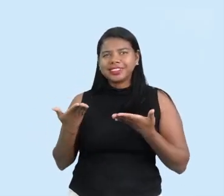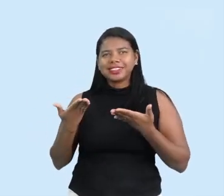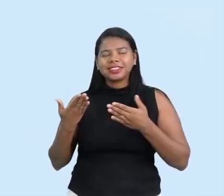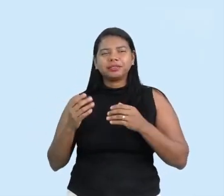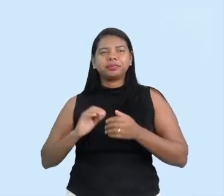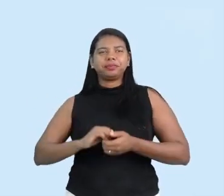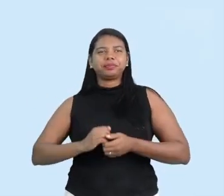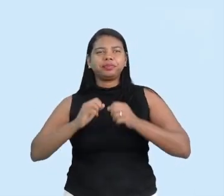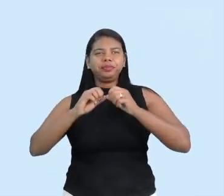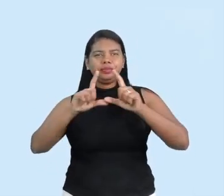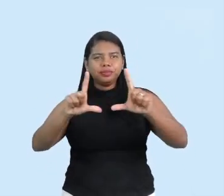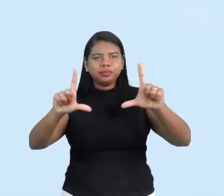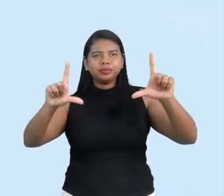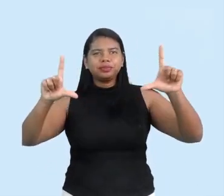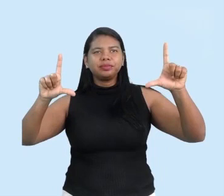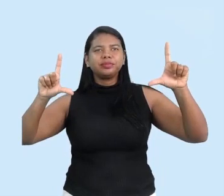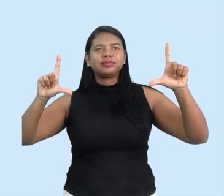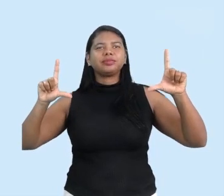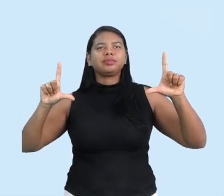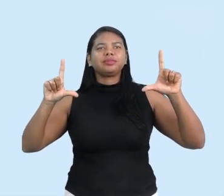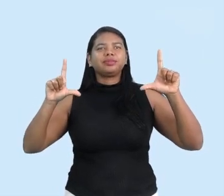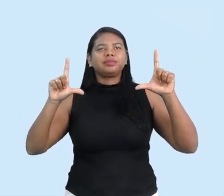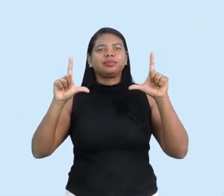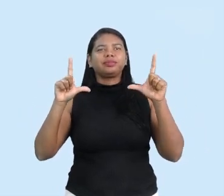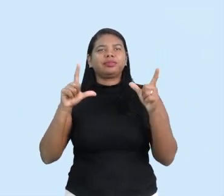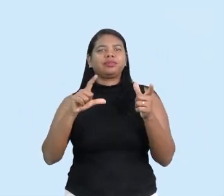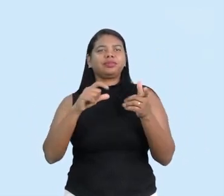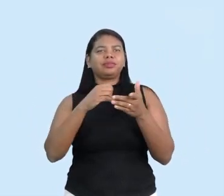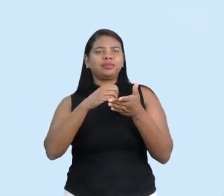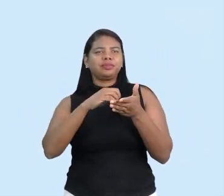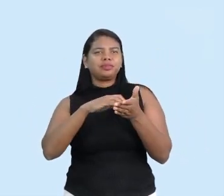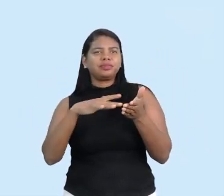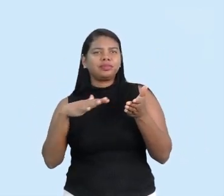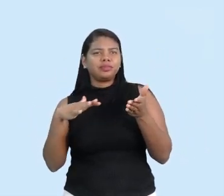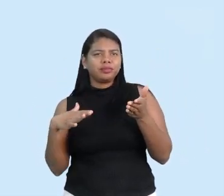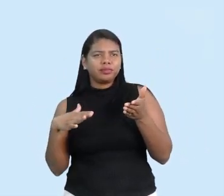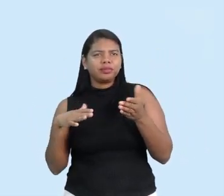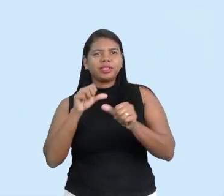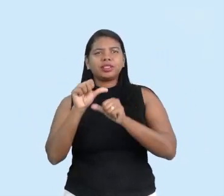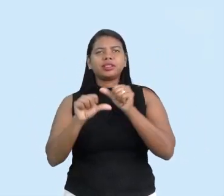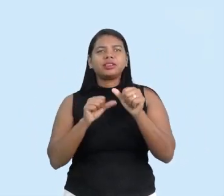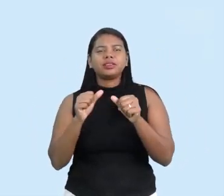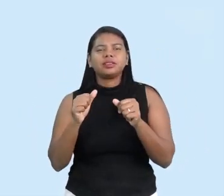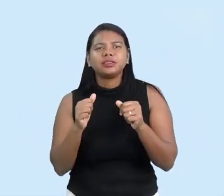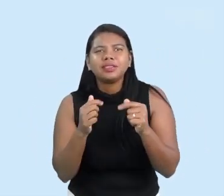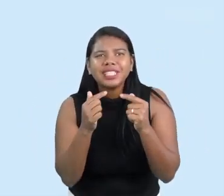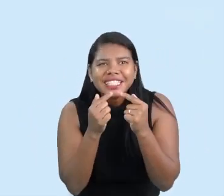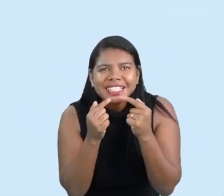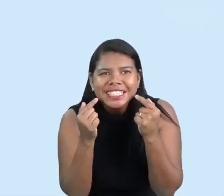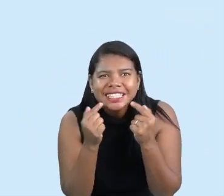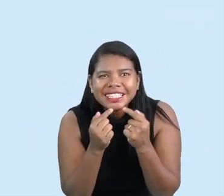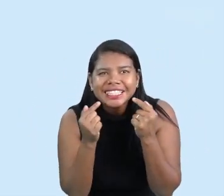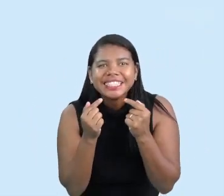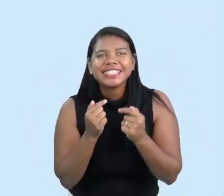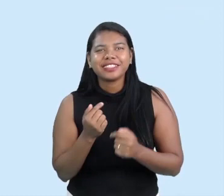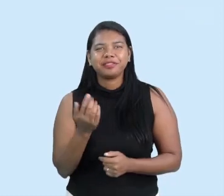e fazer uma atividade de trocar a cor dos dentes. Vamos lá?